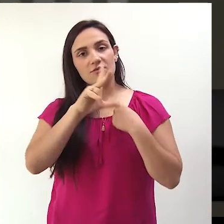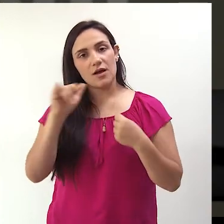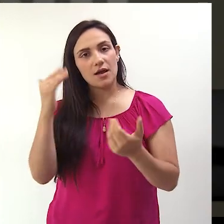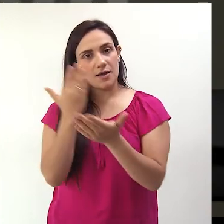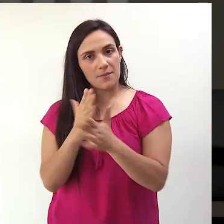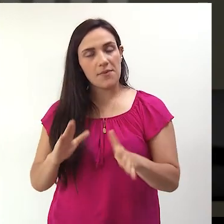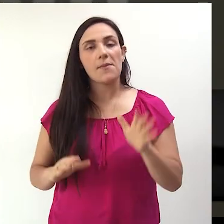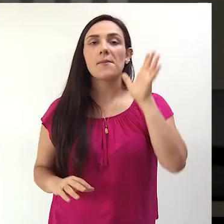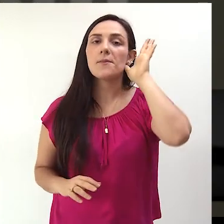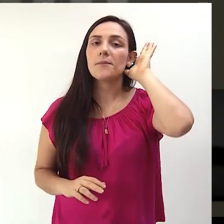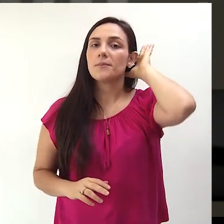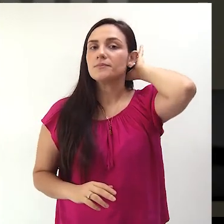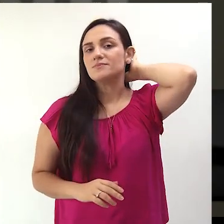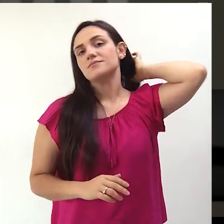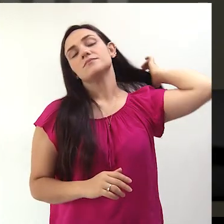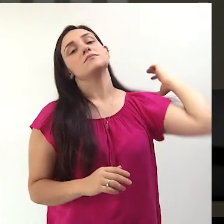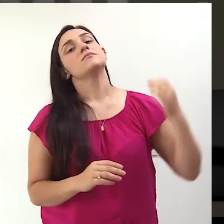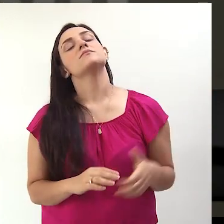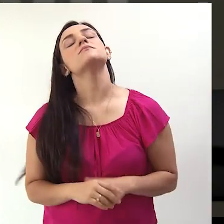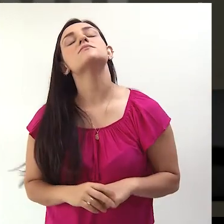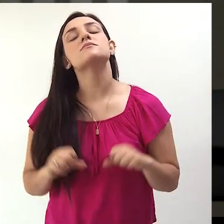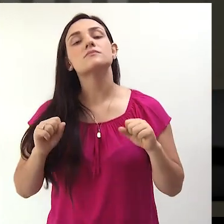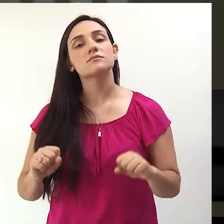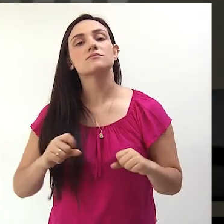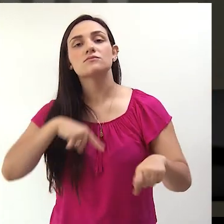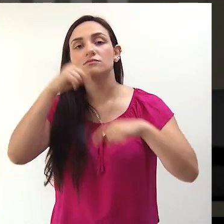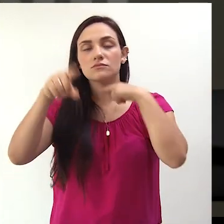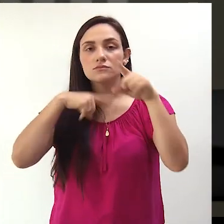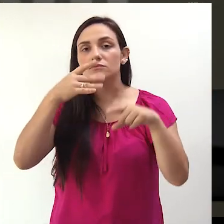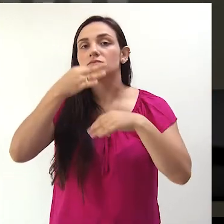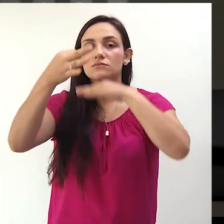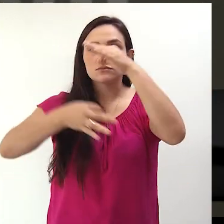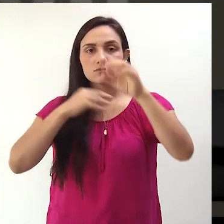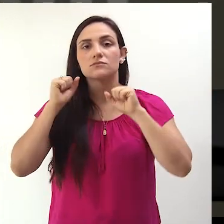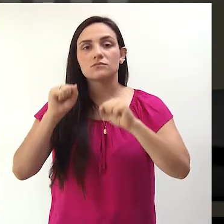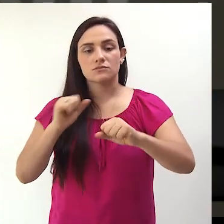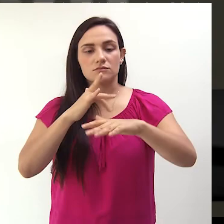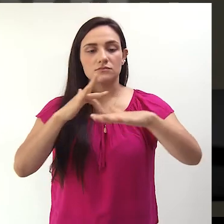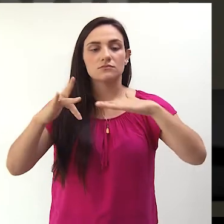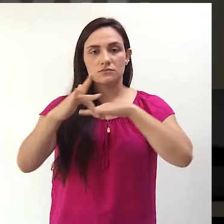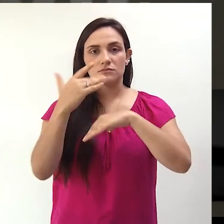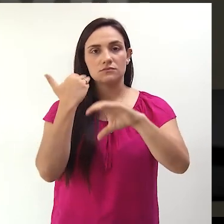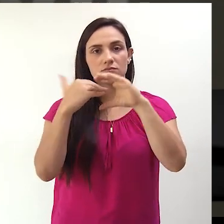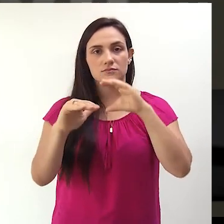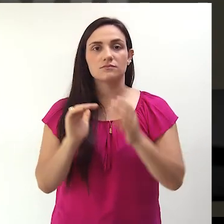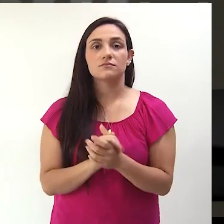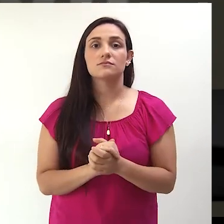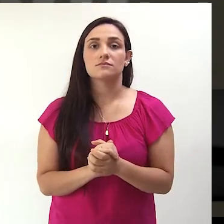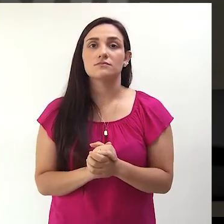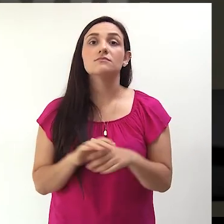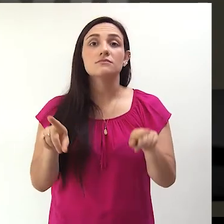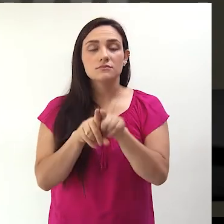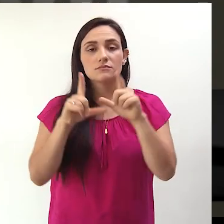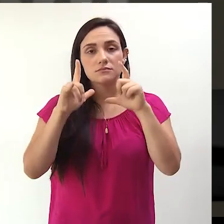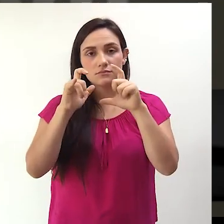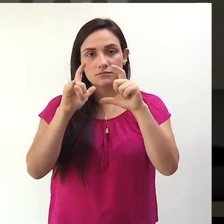seus comentários, suas dúvidas e sugestões por meio de nossas redes sociais, em especial pelo Instagram.